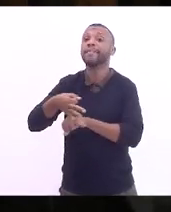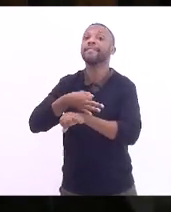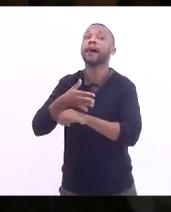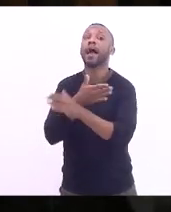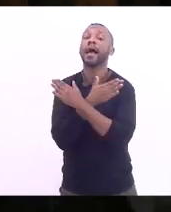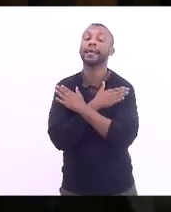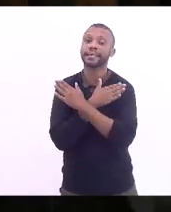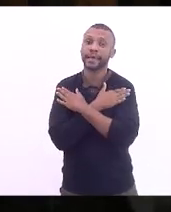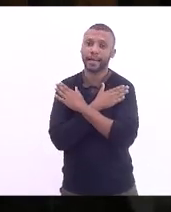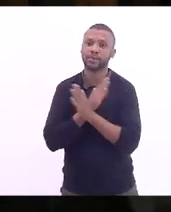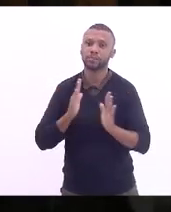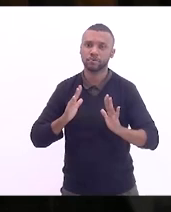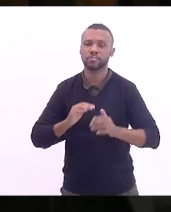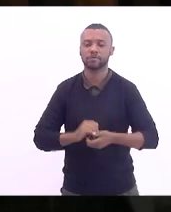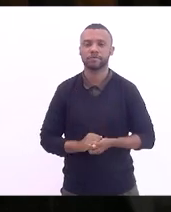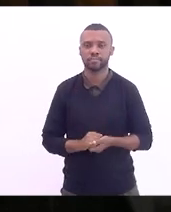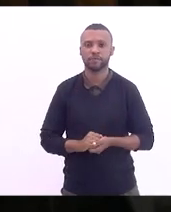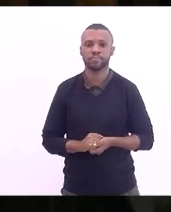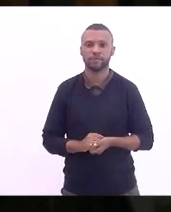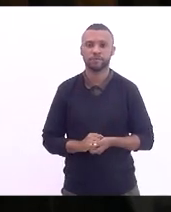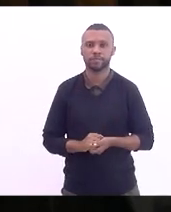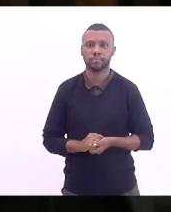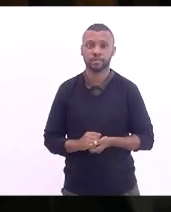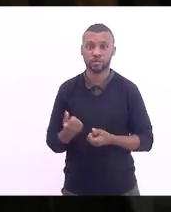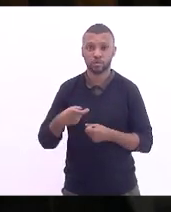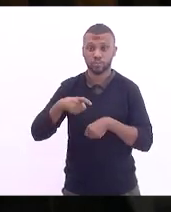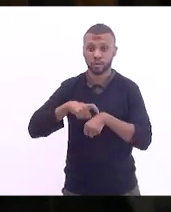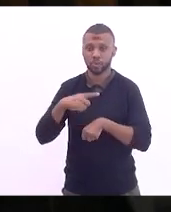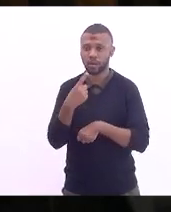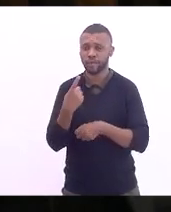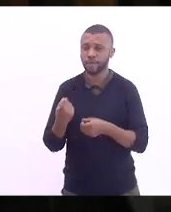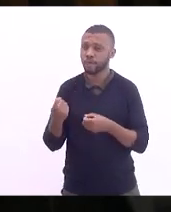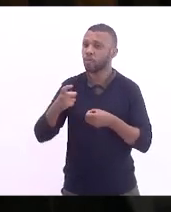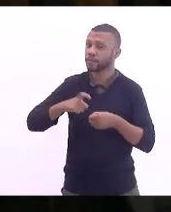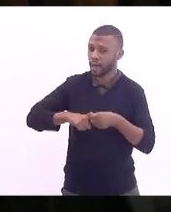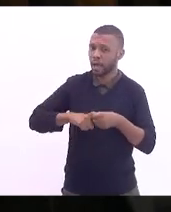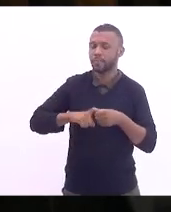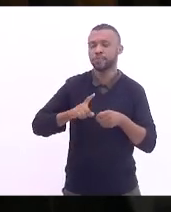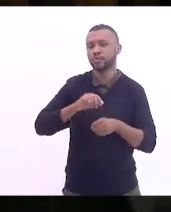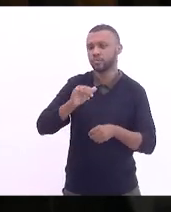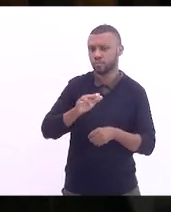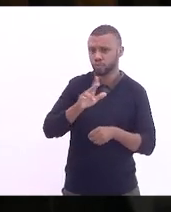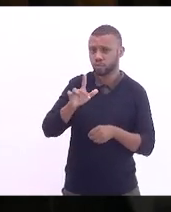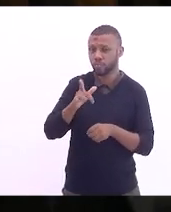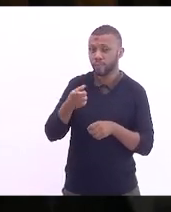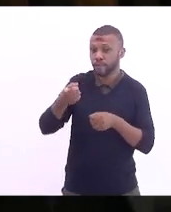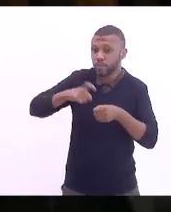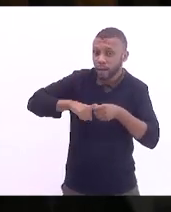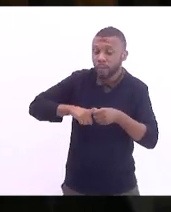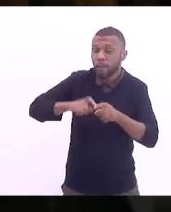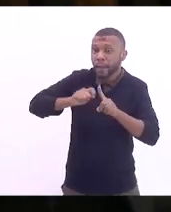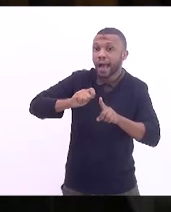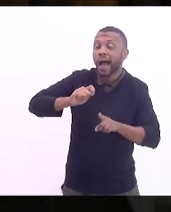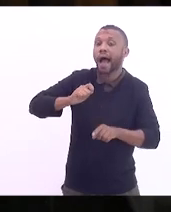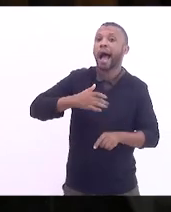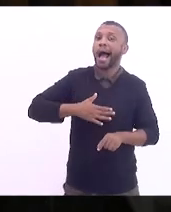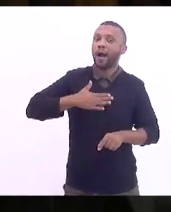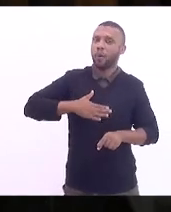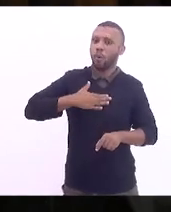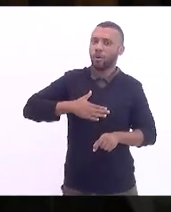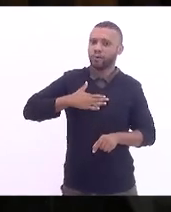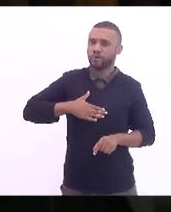e quando voltar mas no recesso estaremos apenas